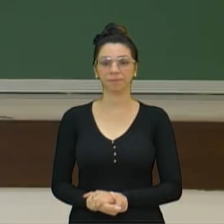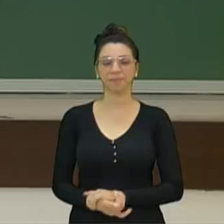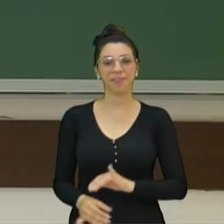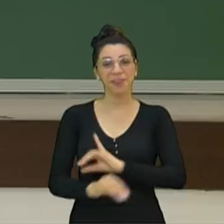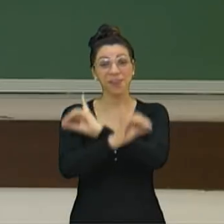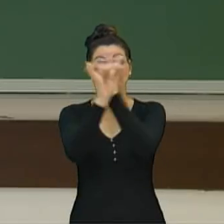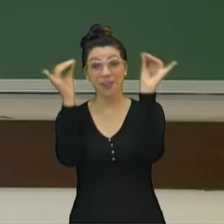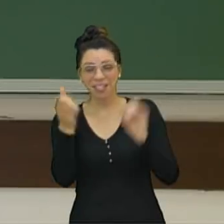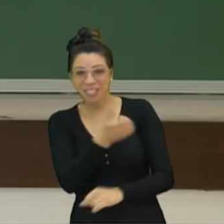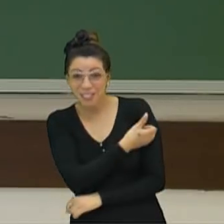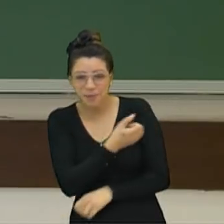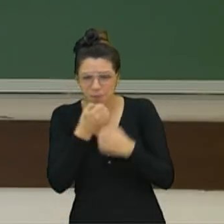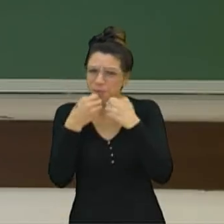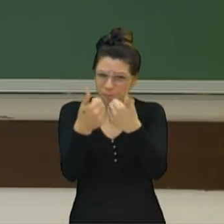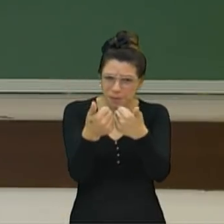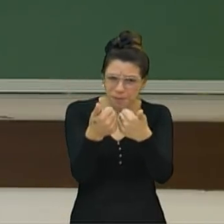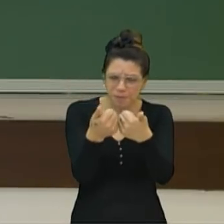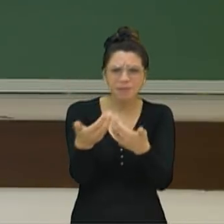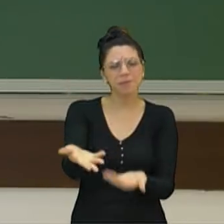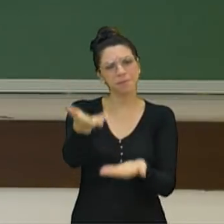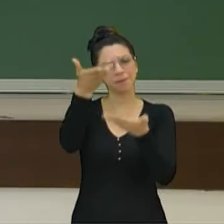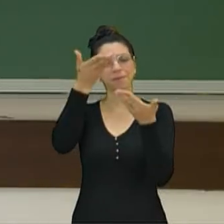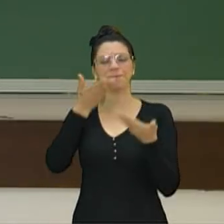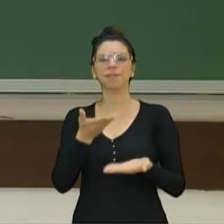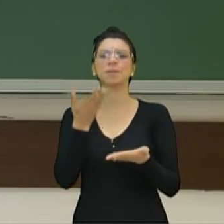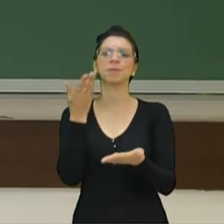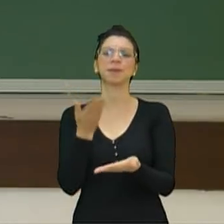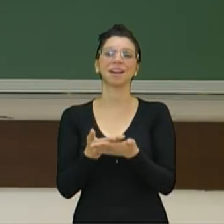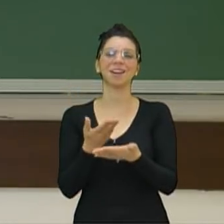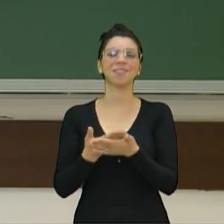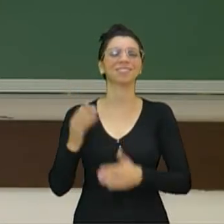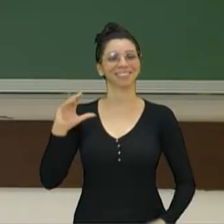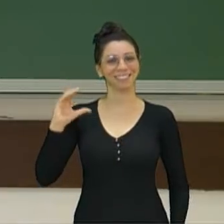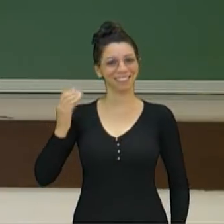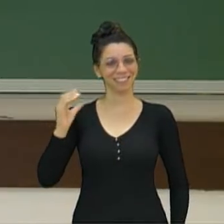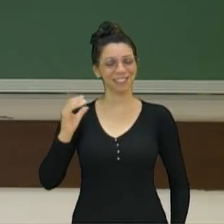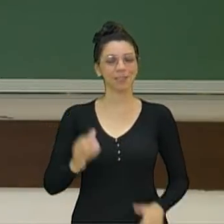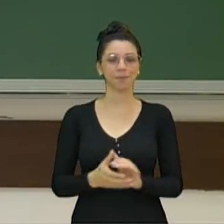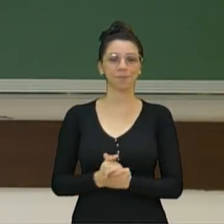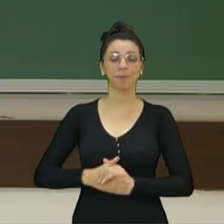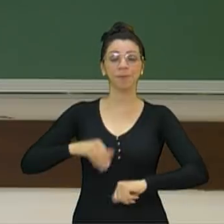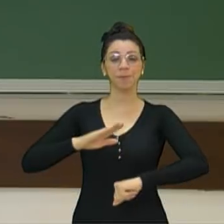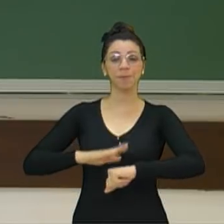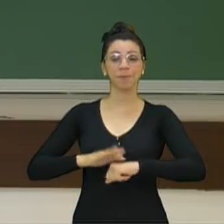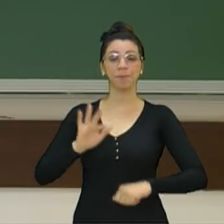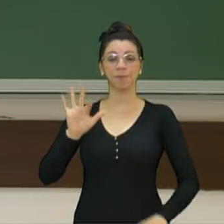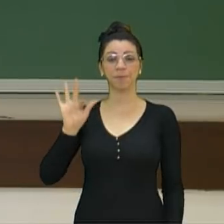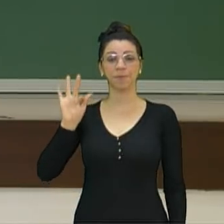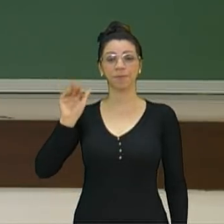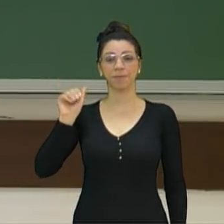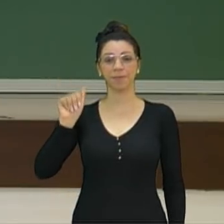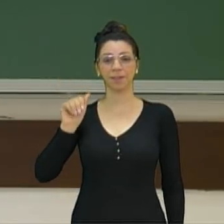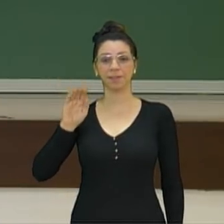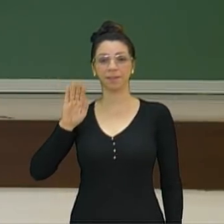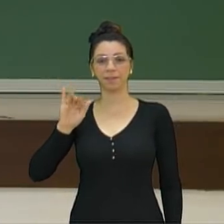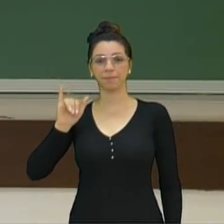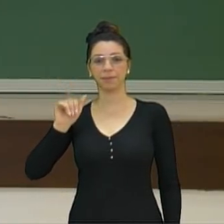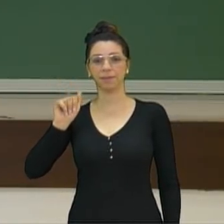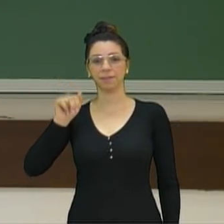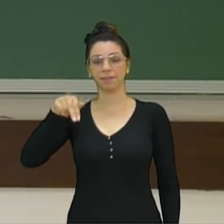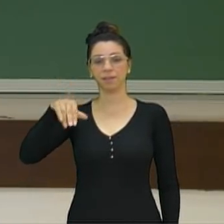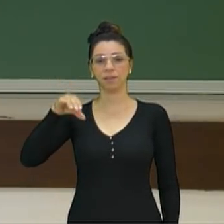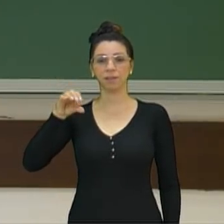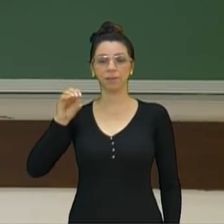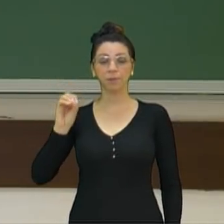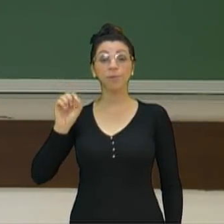Olá, sexto ano, tudo bom com vocês? Sejam bem-vindos a mais uma aula de ciências. Aqui é o professor Fabiano e a gente vai trabalhar muitas coisas